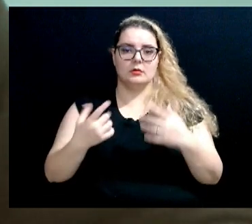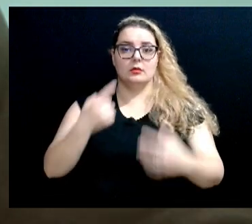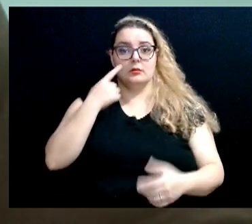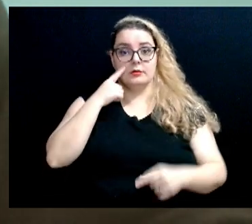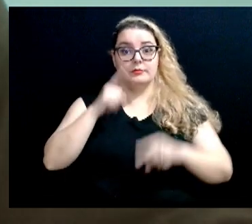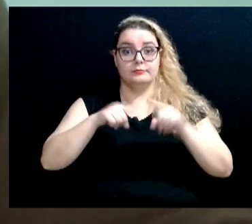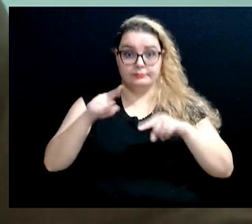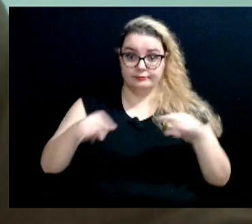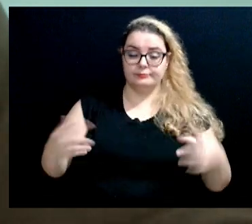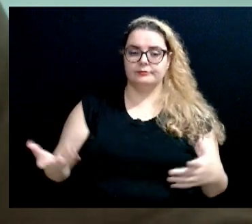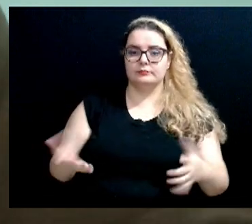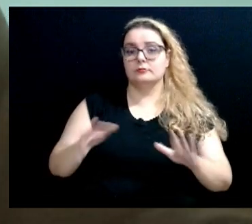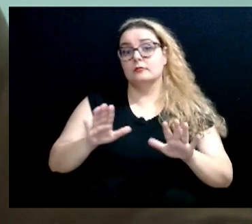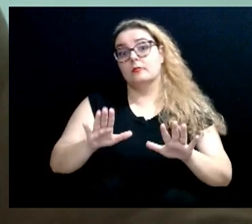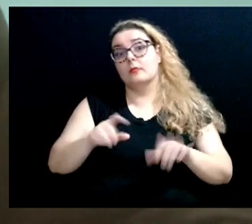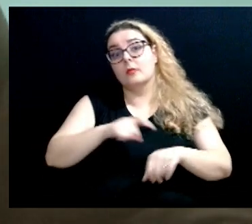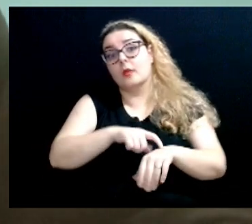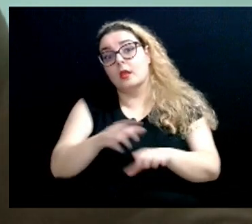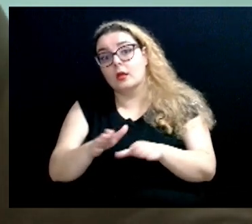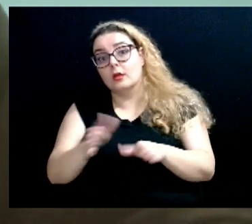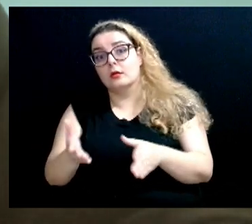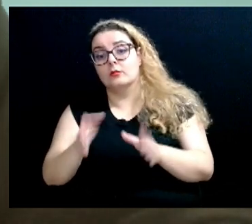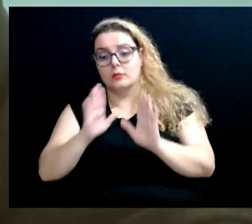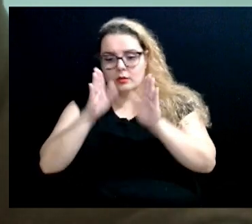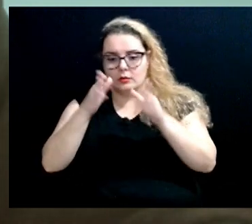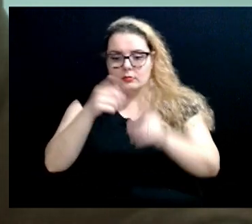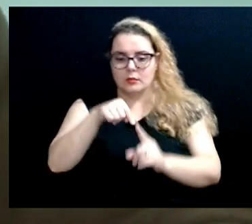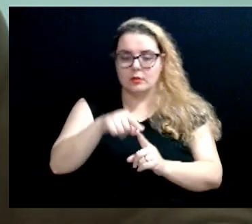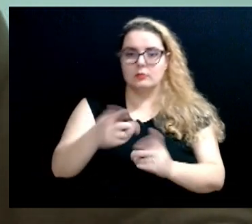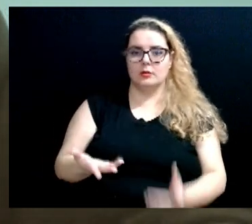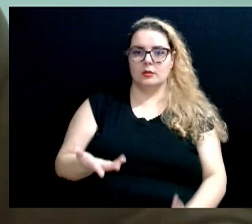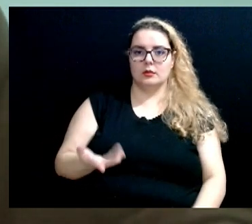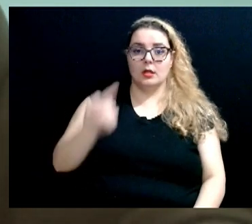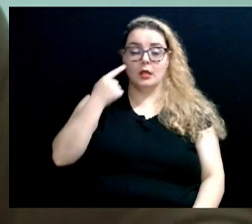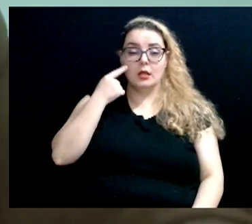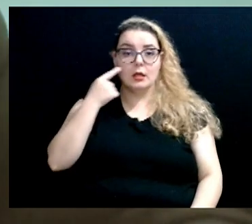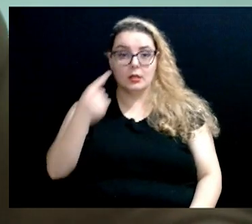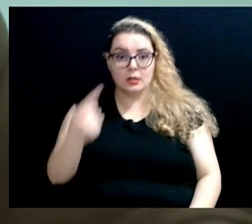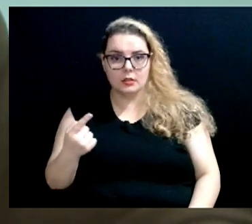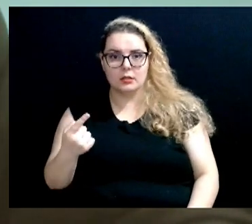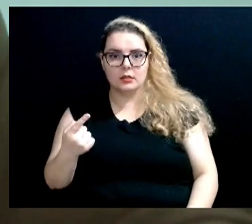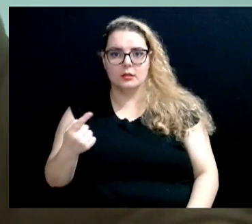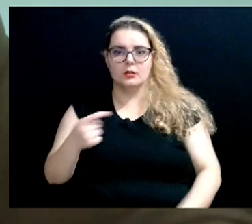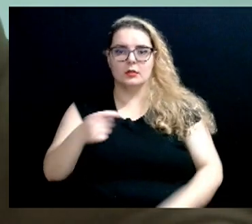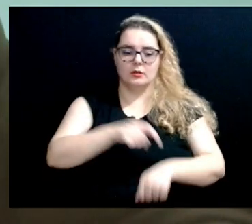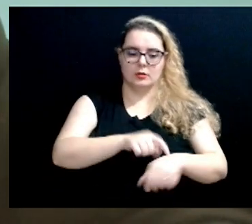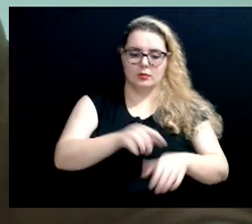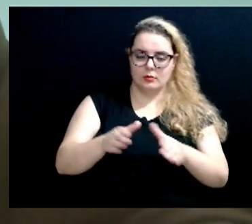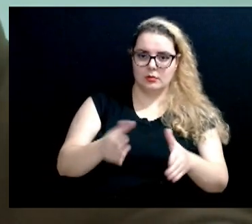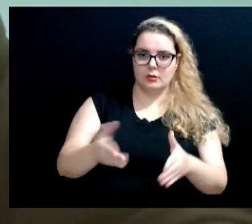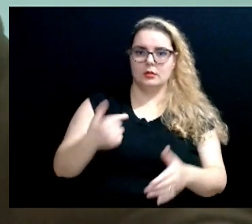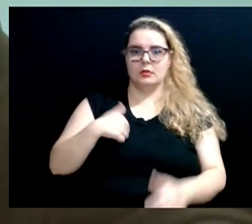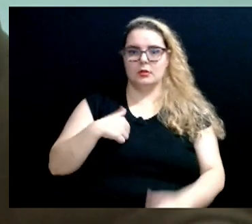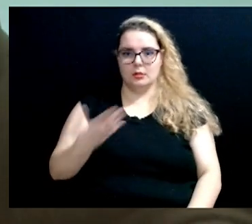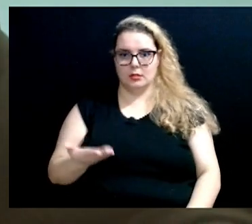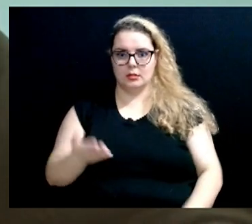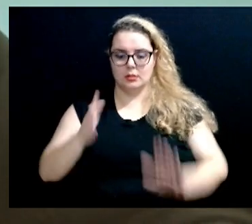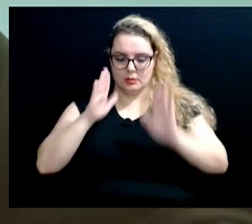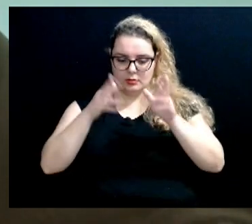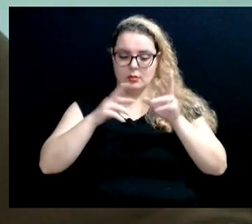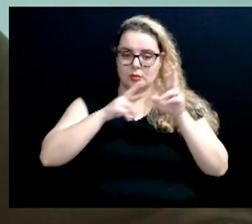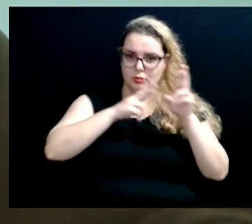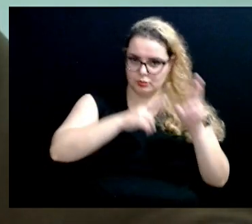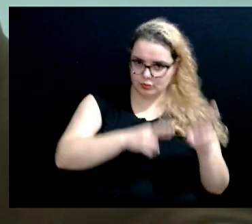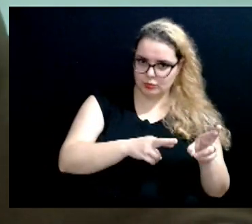uma situação muito objetiva. Então, a ideia é que, no momento que eu me destino a dormir, né, eu tenho